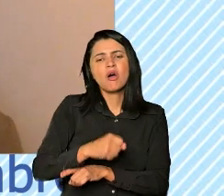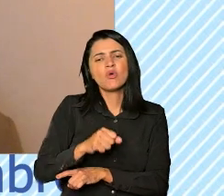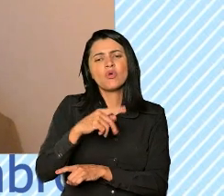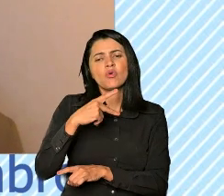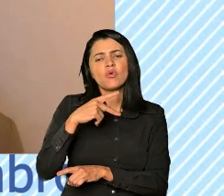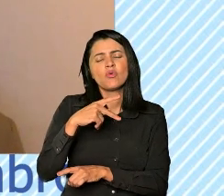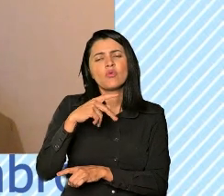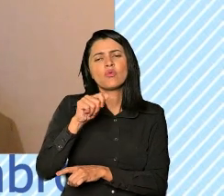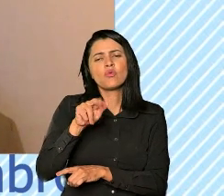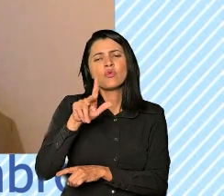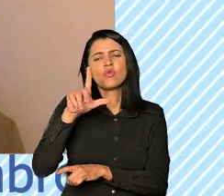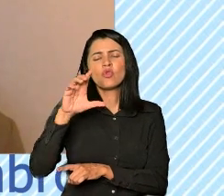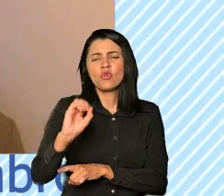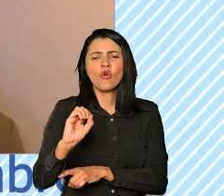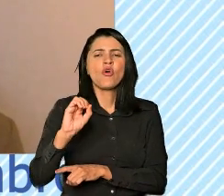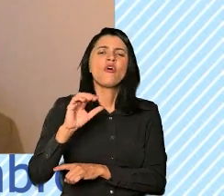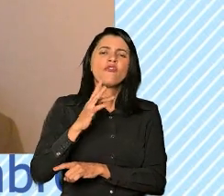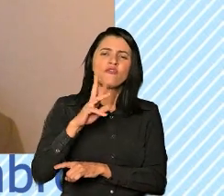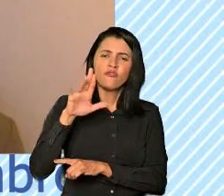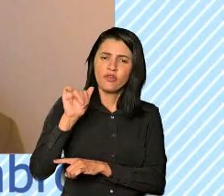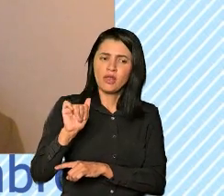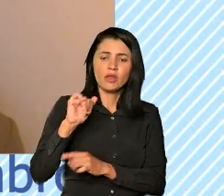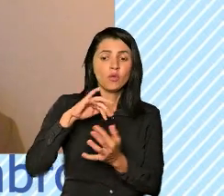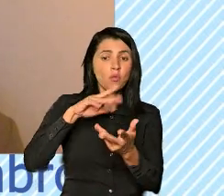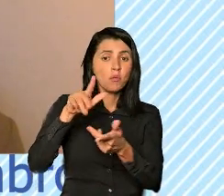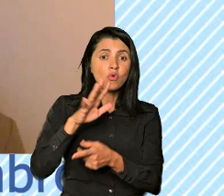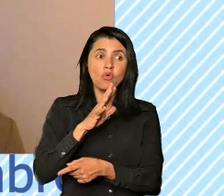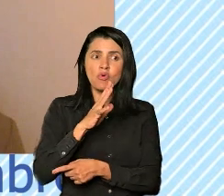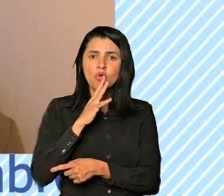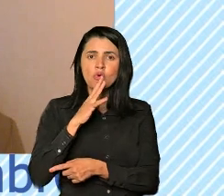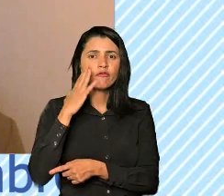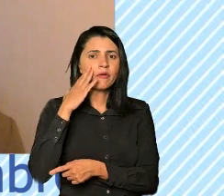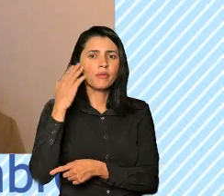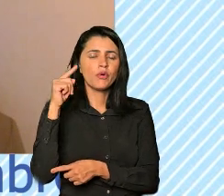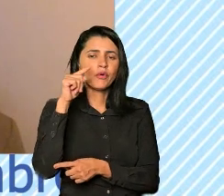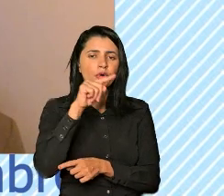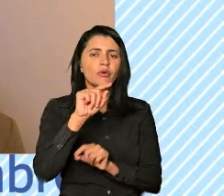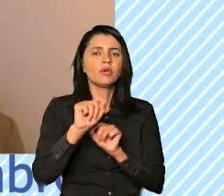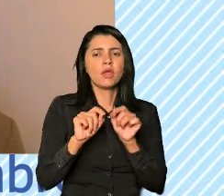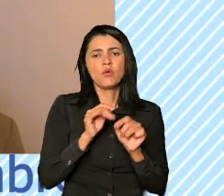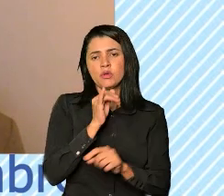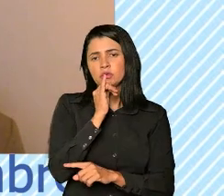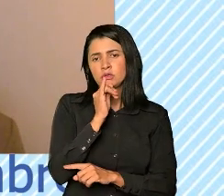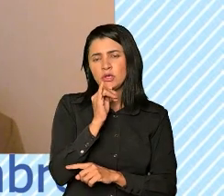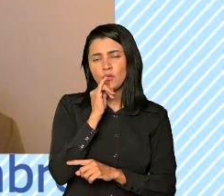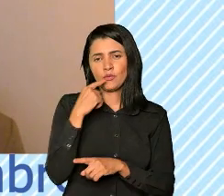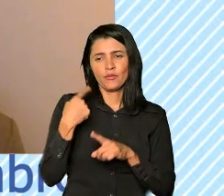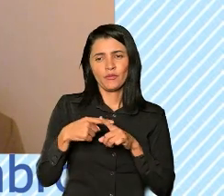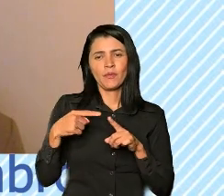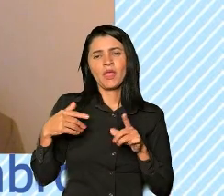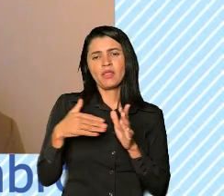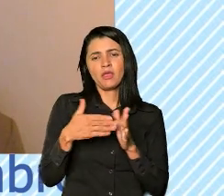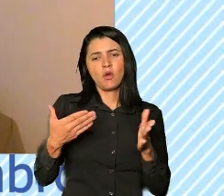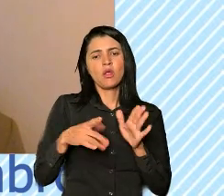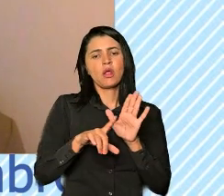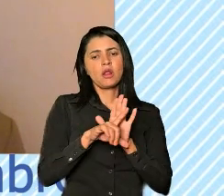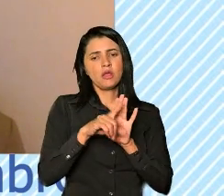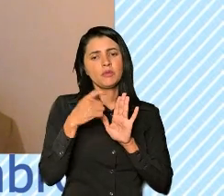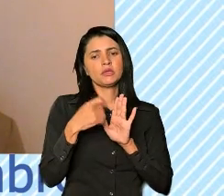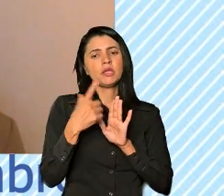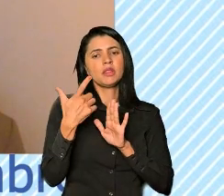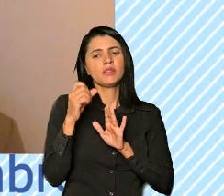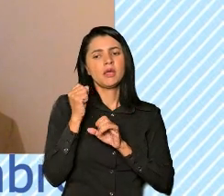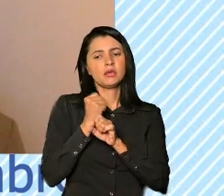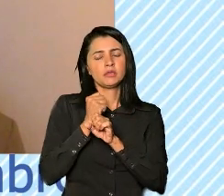reconhecido internacionalmente. Eu acho que esse exemplo do Paulo Freire tem um do Brilhante Ustra, mas ele não, até agora, porque a lei impede, né? Tem que ter no mínimo 10 anos